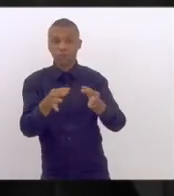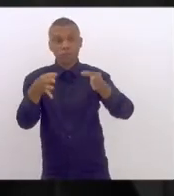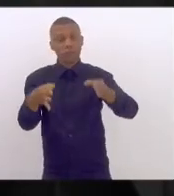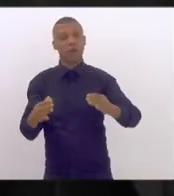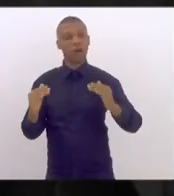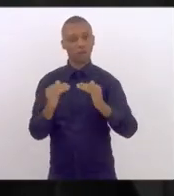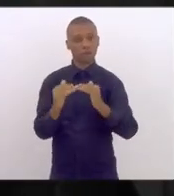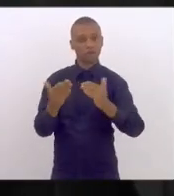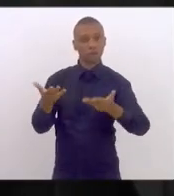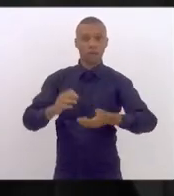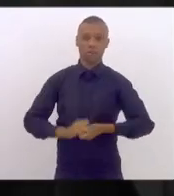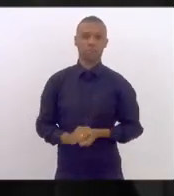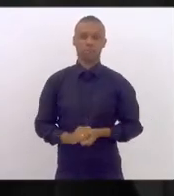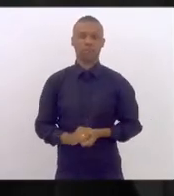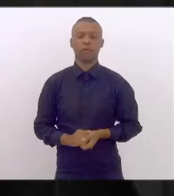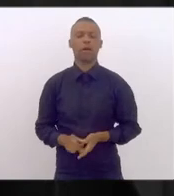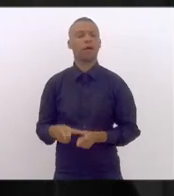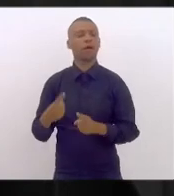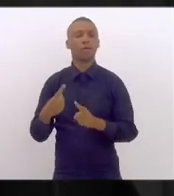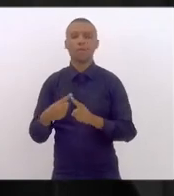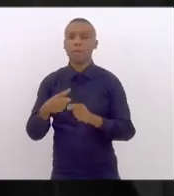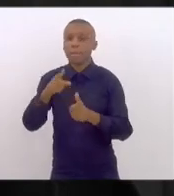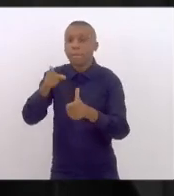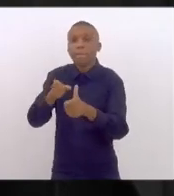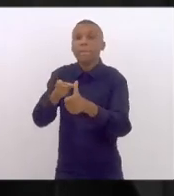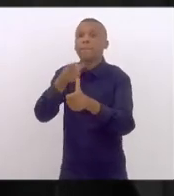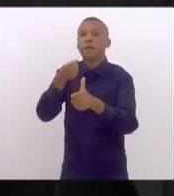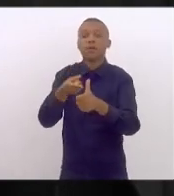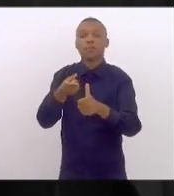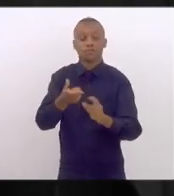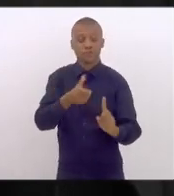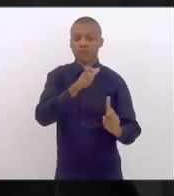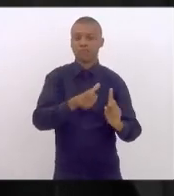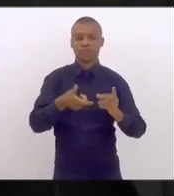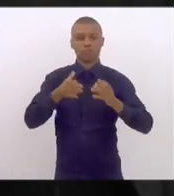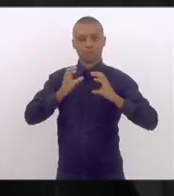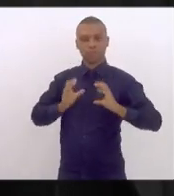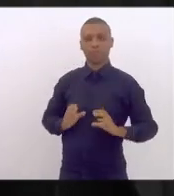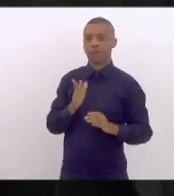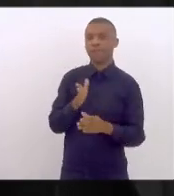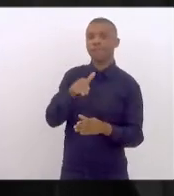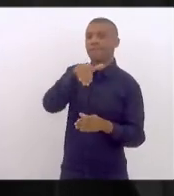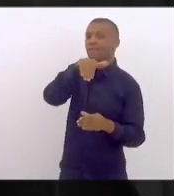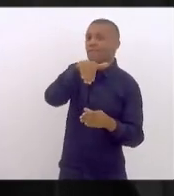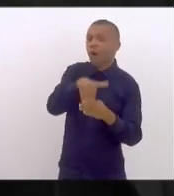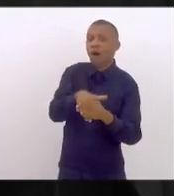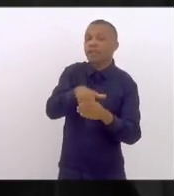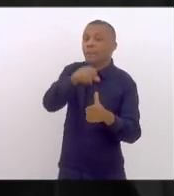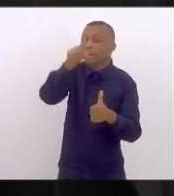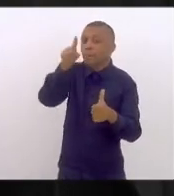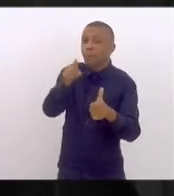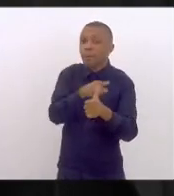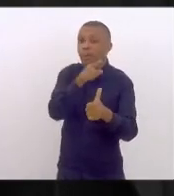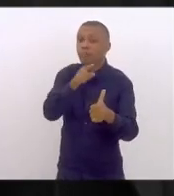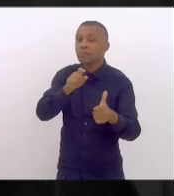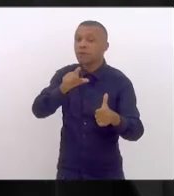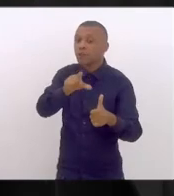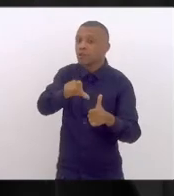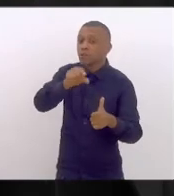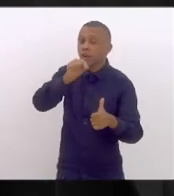porque primeiro o cidadão vota para Deputado Federal